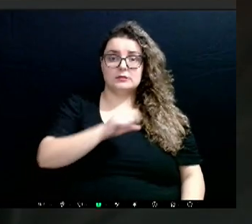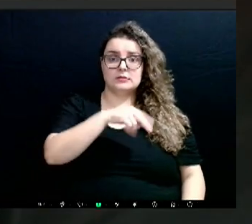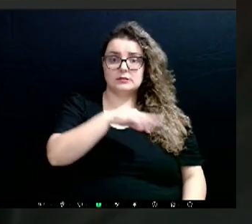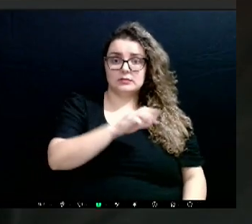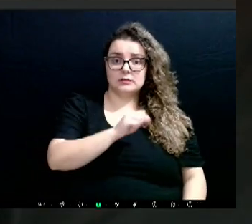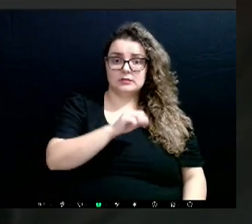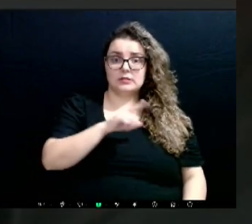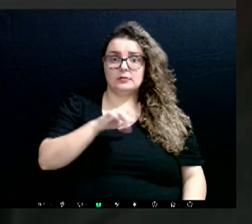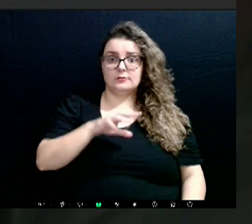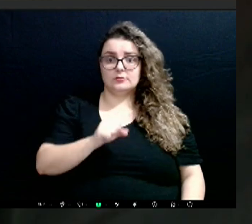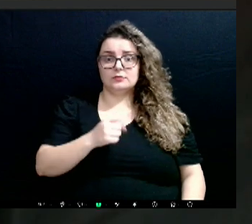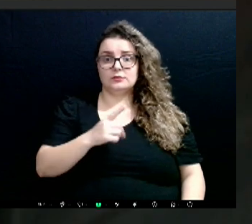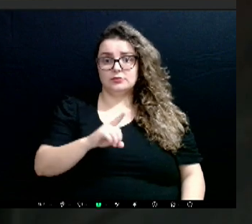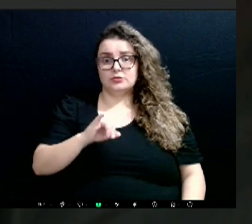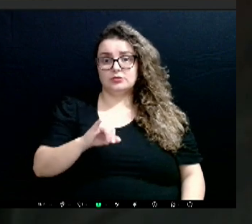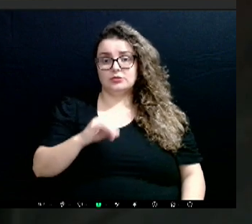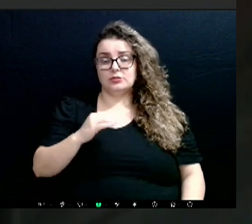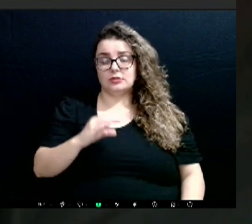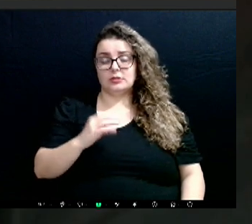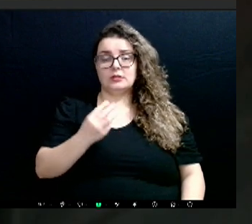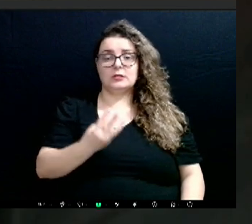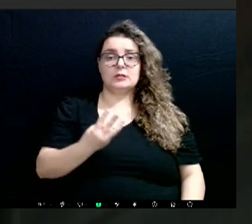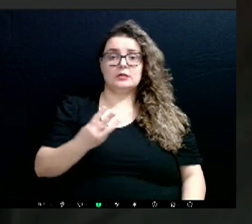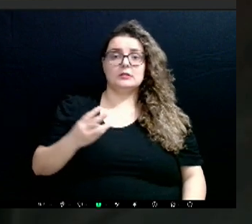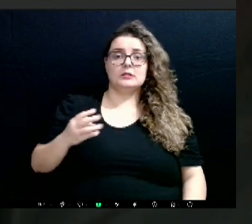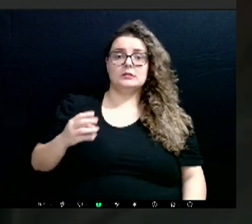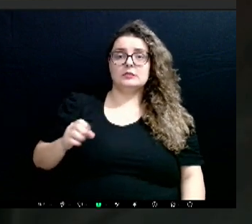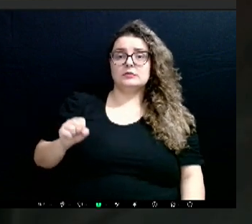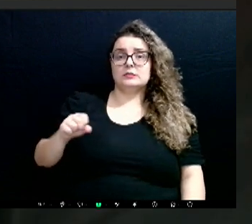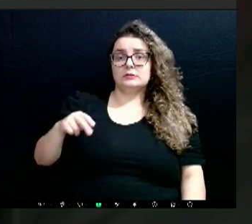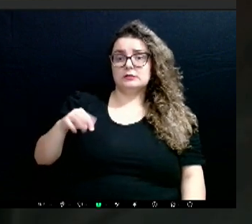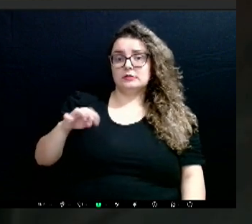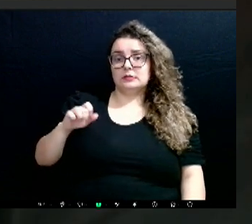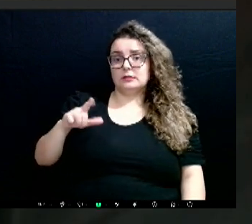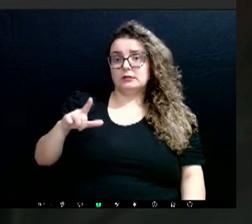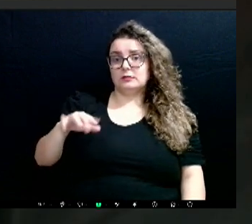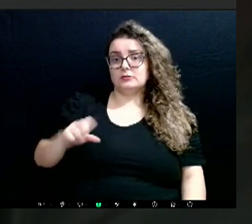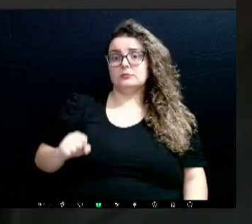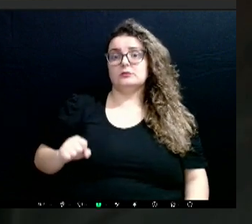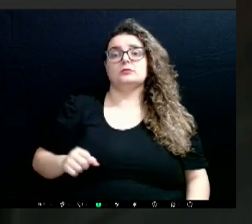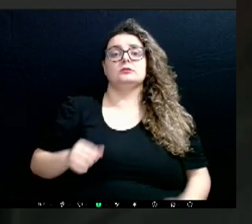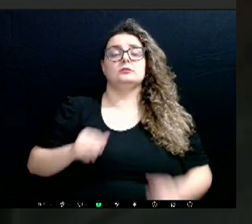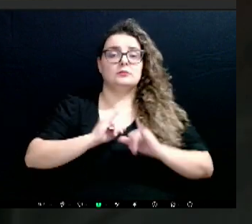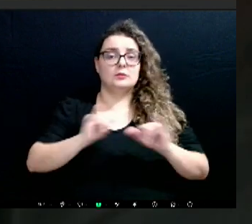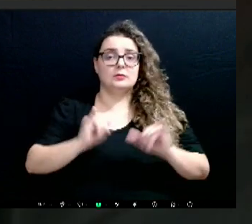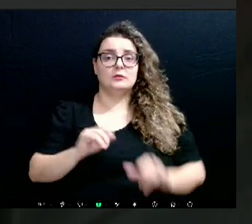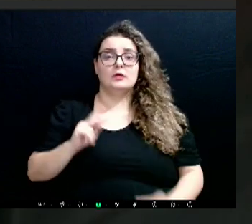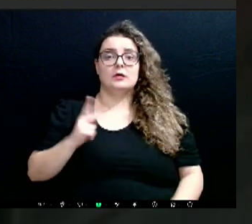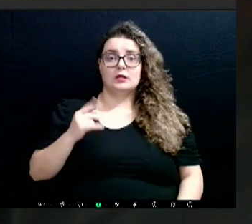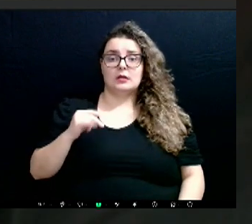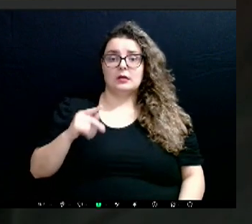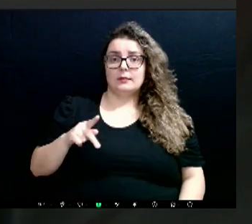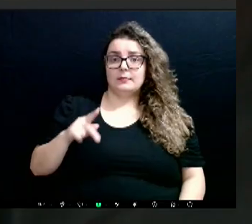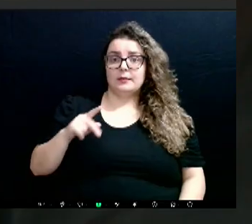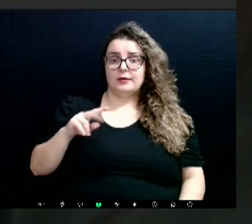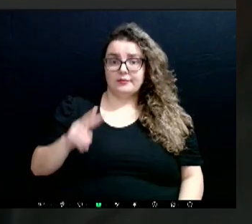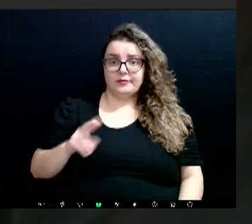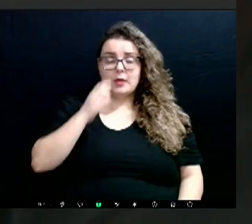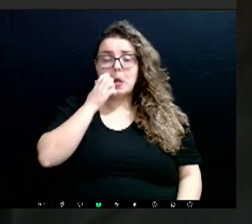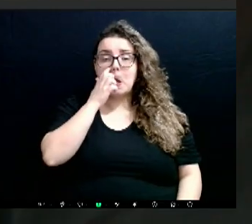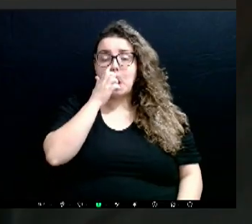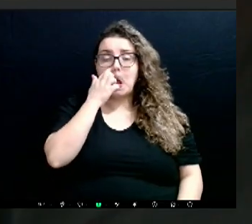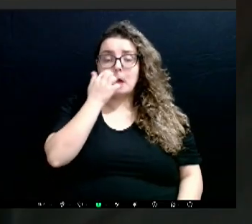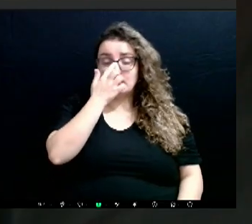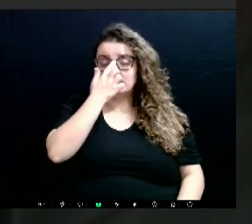Quirino também realizam campanhas de vacinação contra o HPV em escolas estaduais, ampliando o alcance da prevenção entre